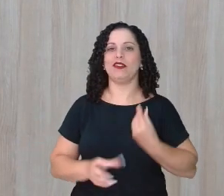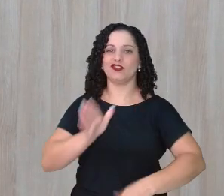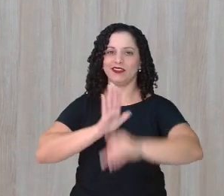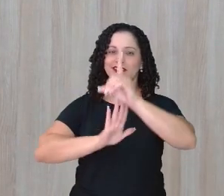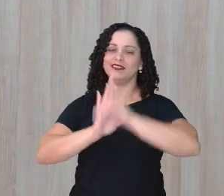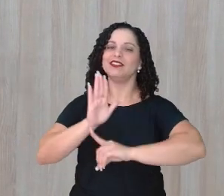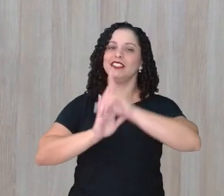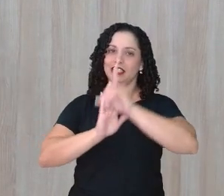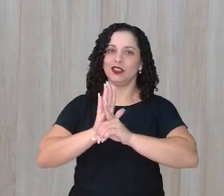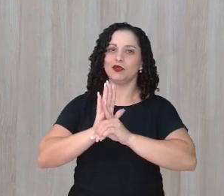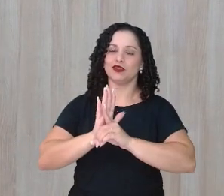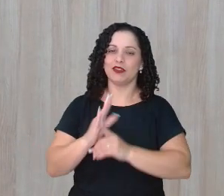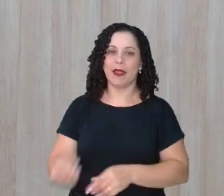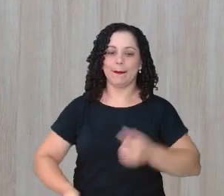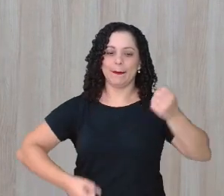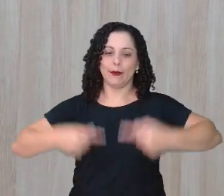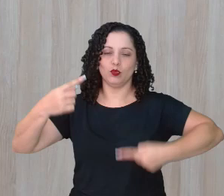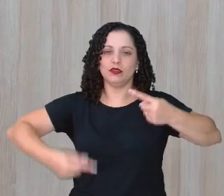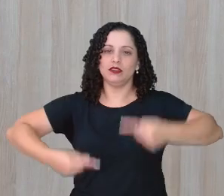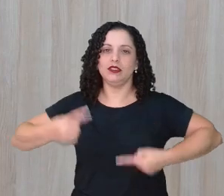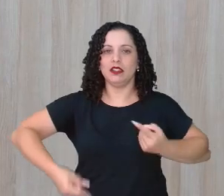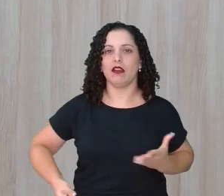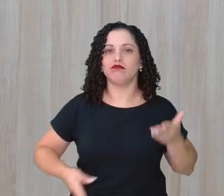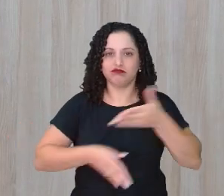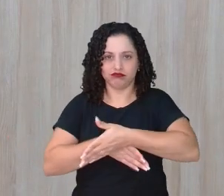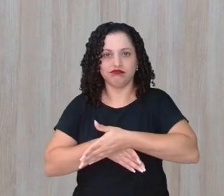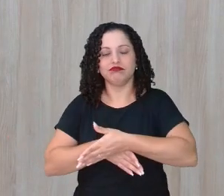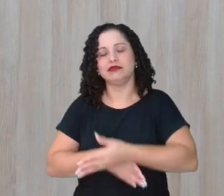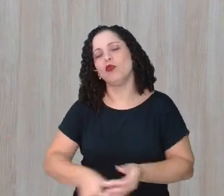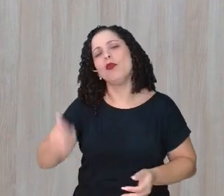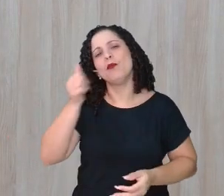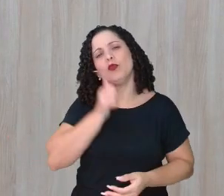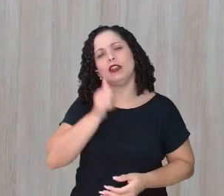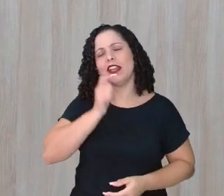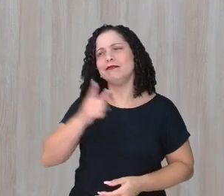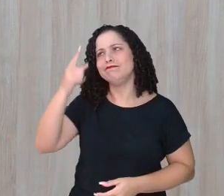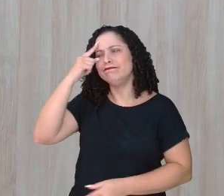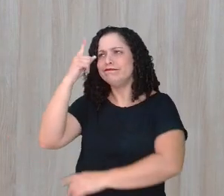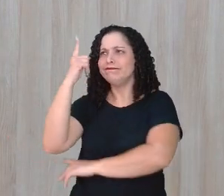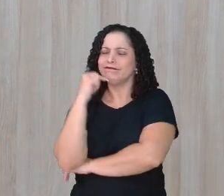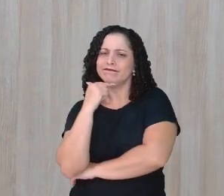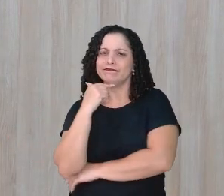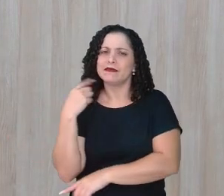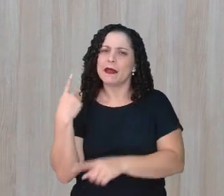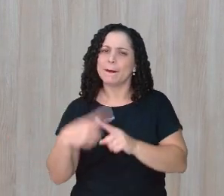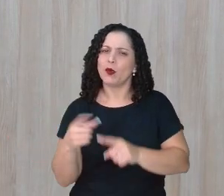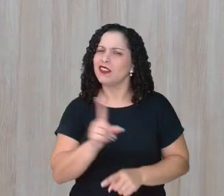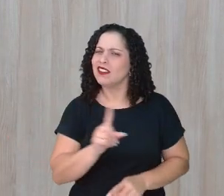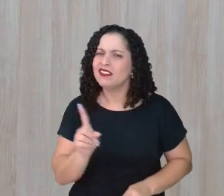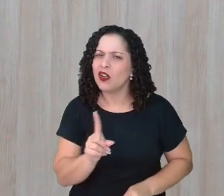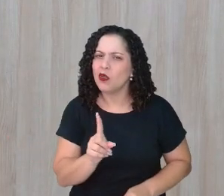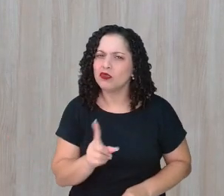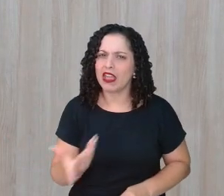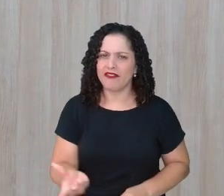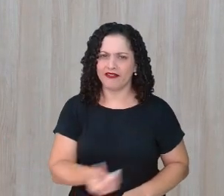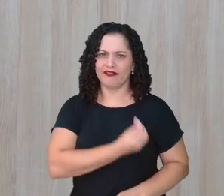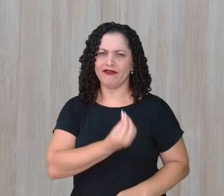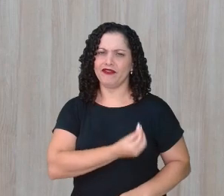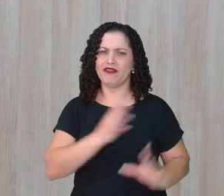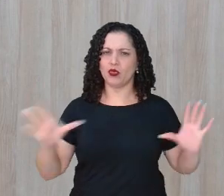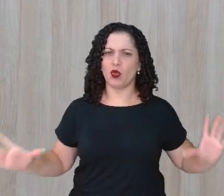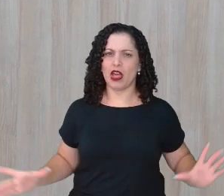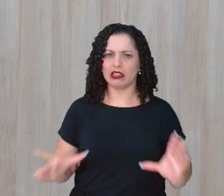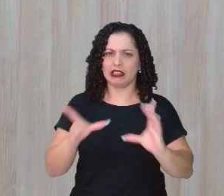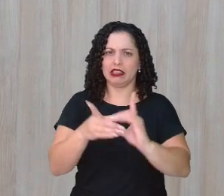direito à vida política. Então ela começou a questionar. Por que não, né? Para a gente viver numa democracia, né?